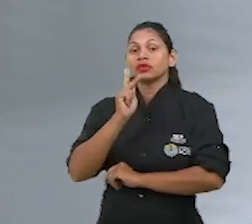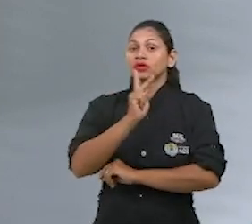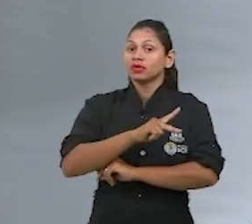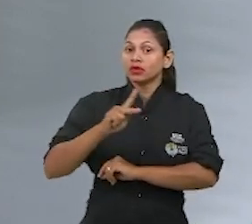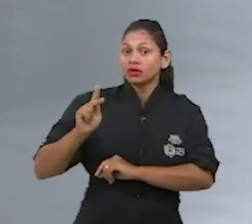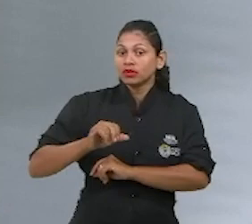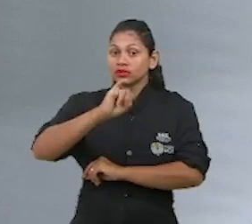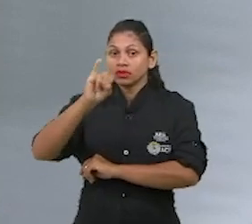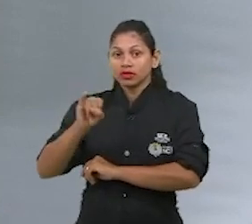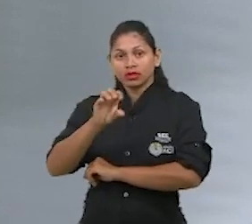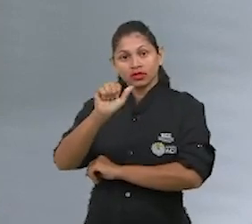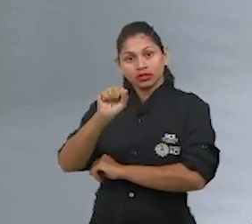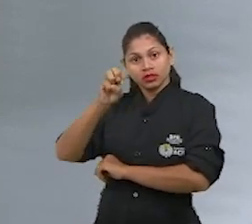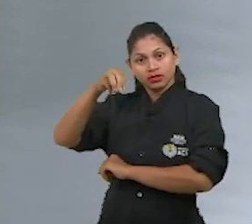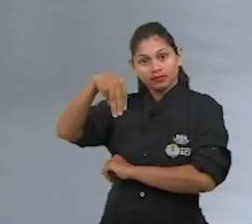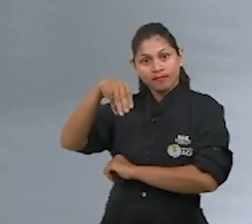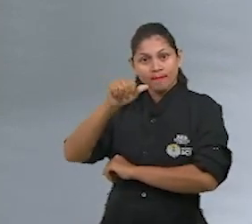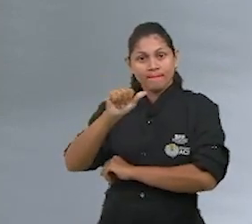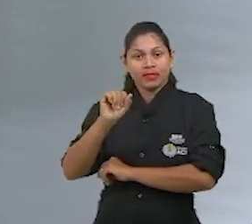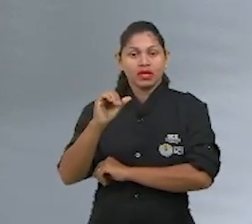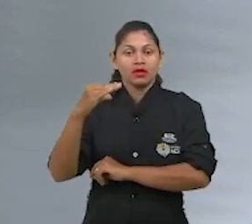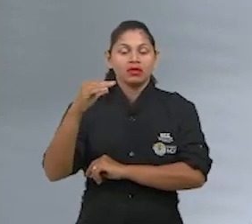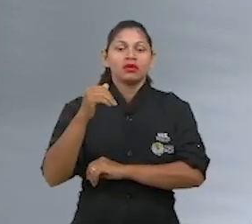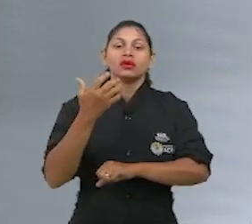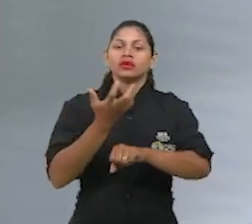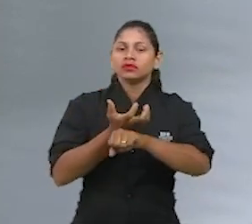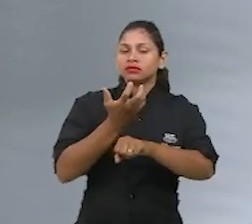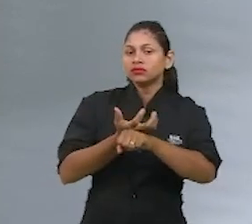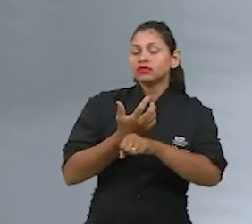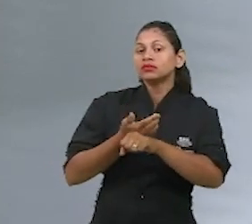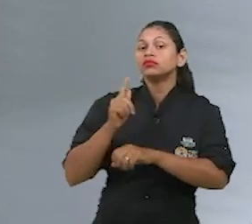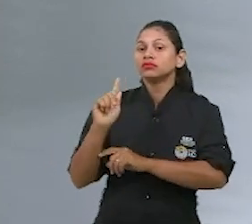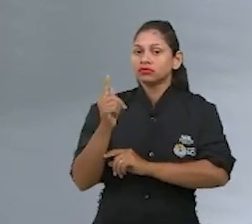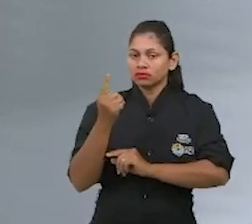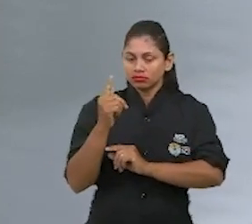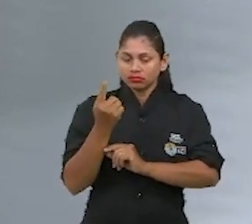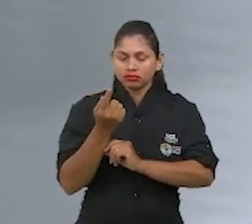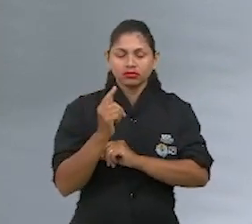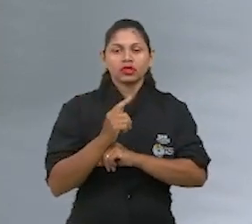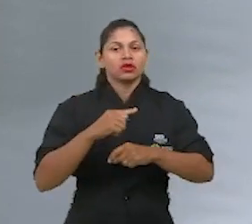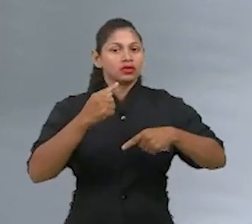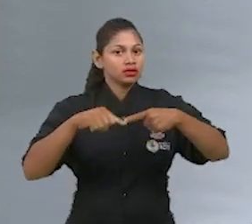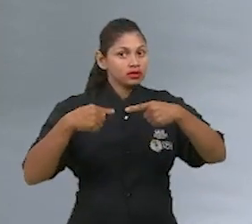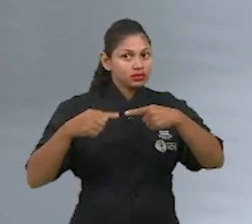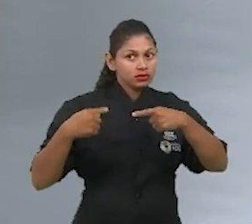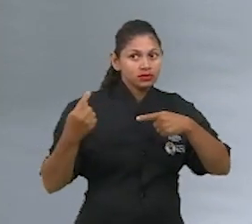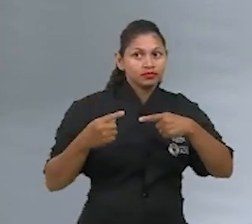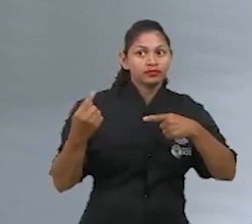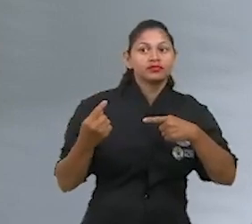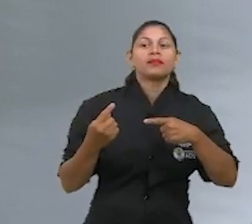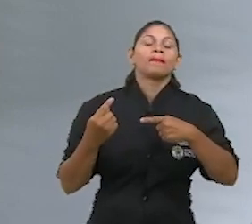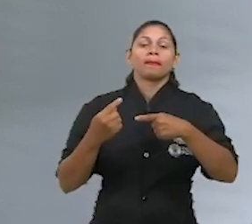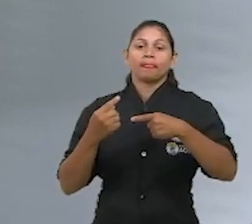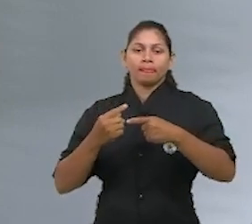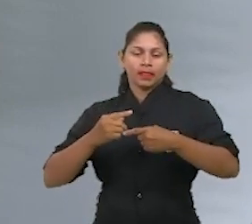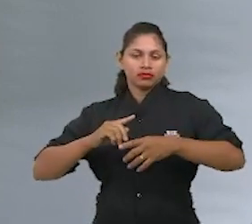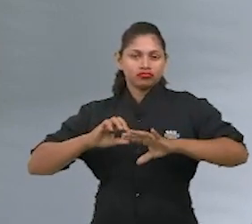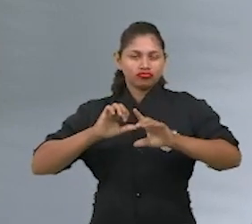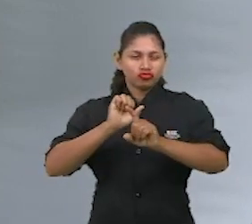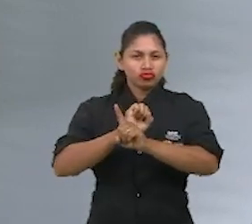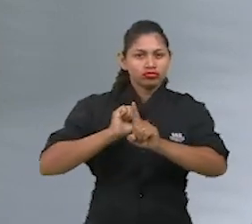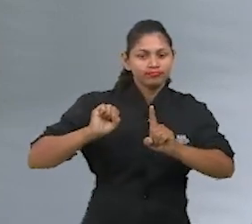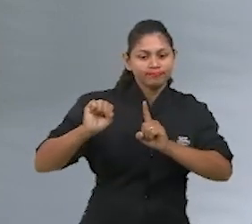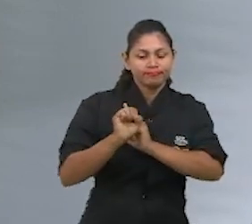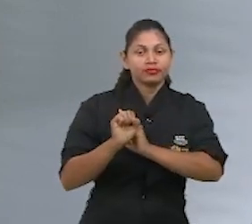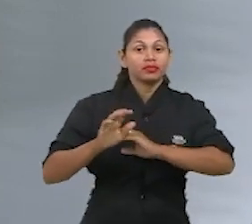Jamaica Kelly. Esse é o nosso caderno de Sociedades Contemporâneas na Nova Configuração Mundial e a nossa aula de hoje é